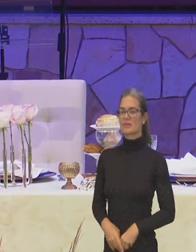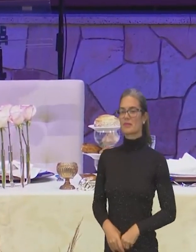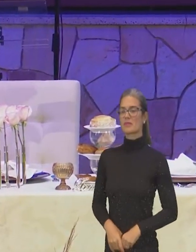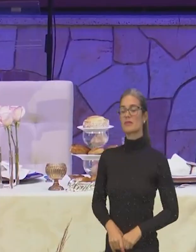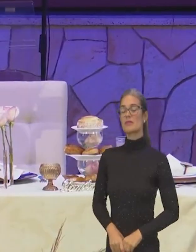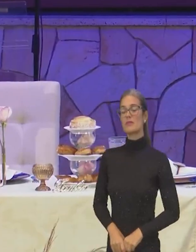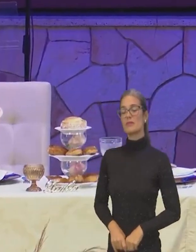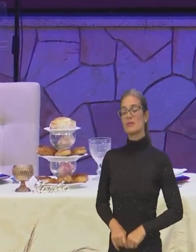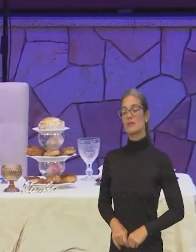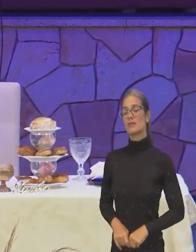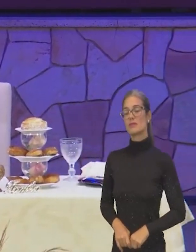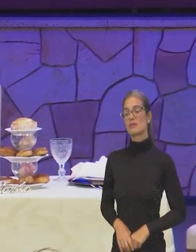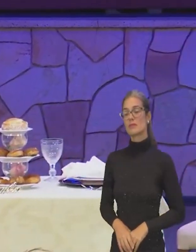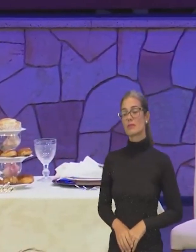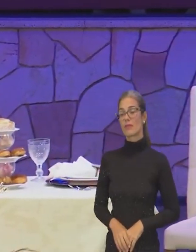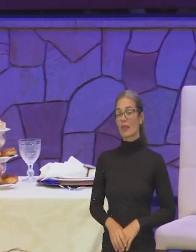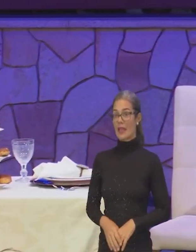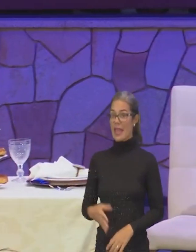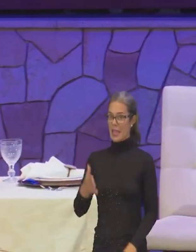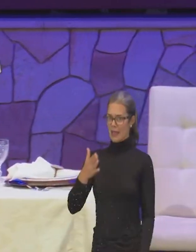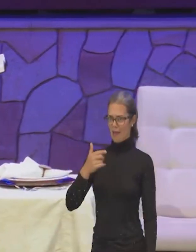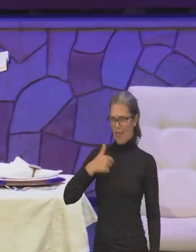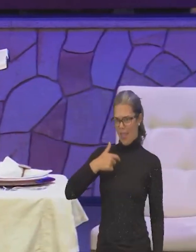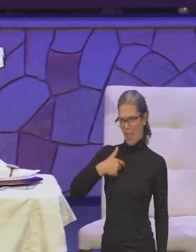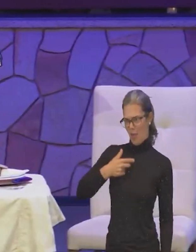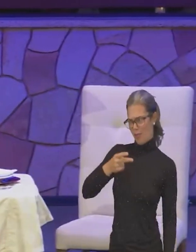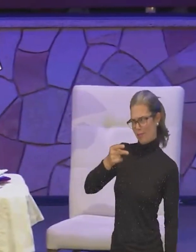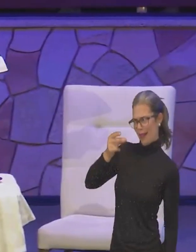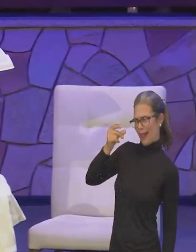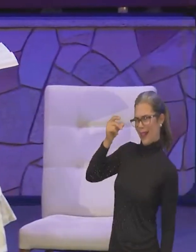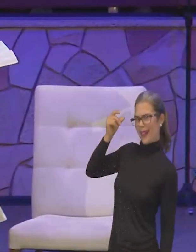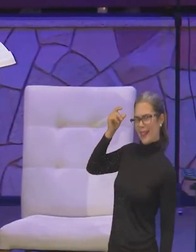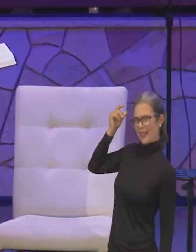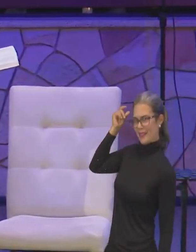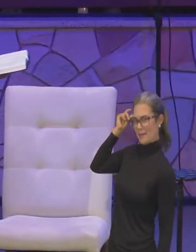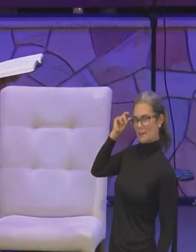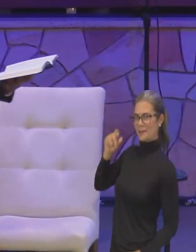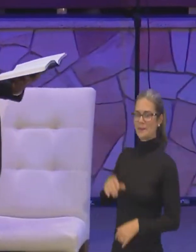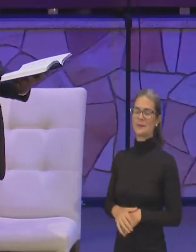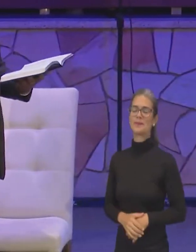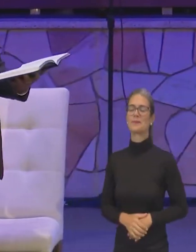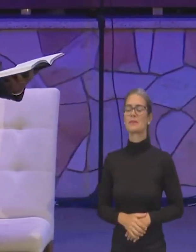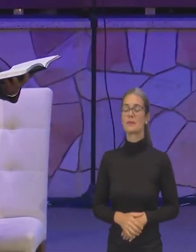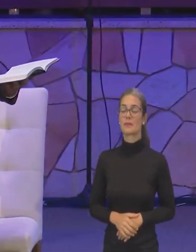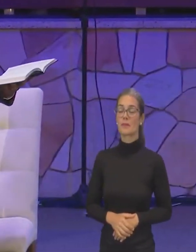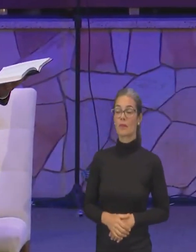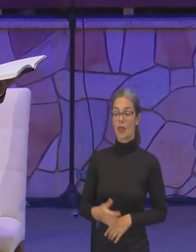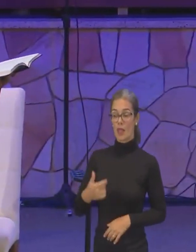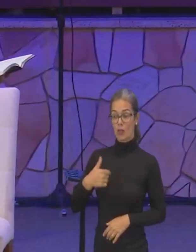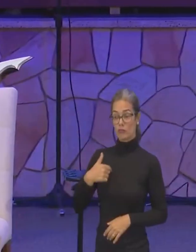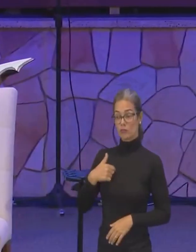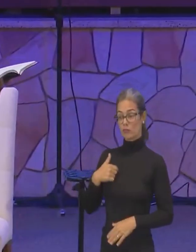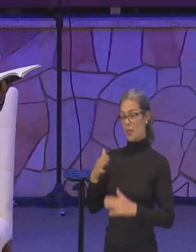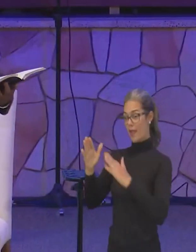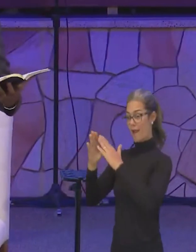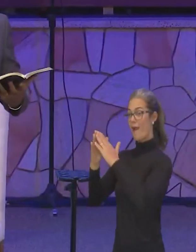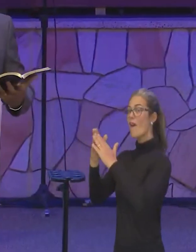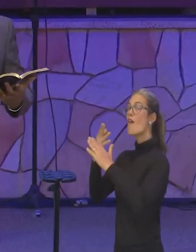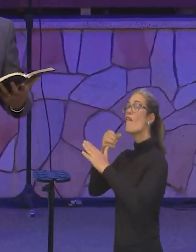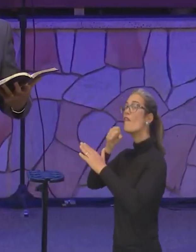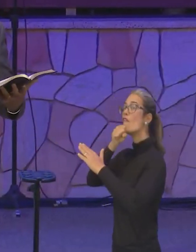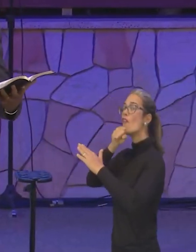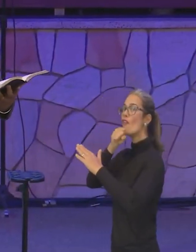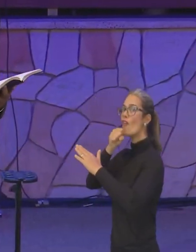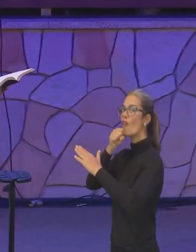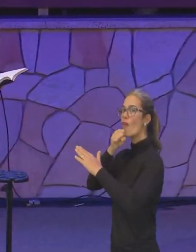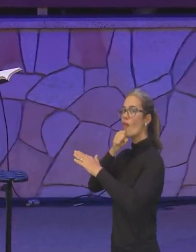Talvez você seja de uma época como a minha, em que quando nós chegávamos na casa do avô, da avó,